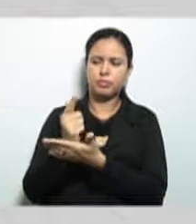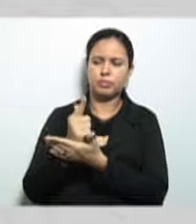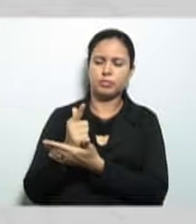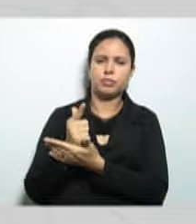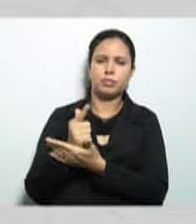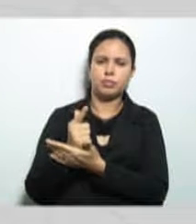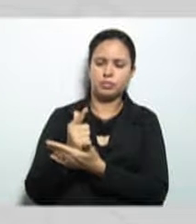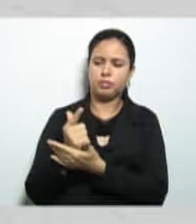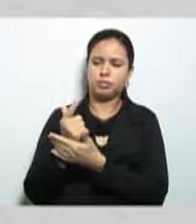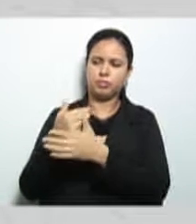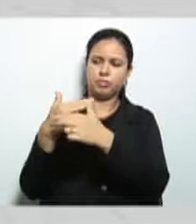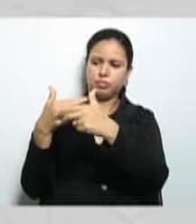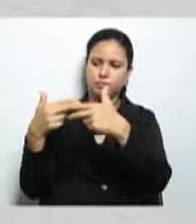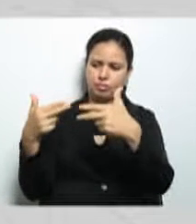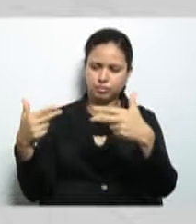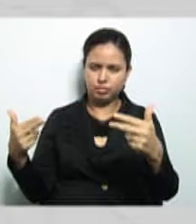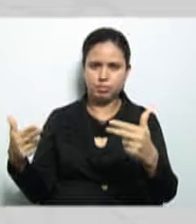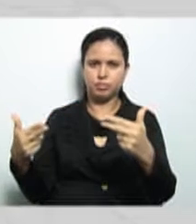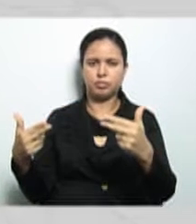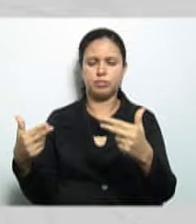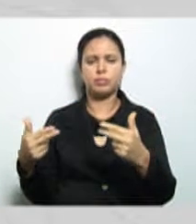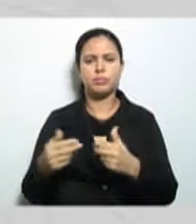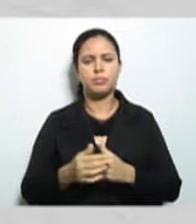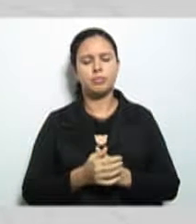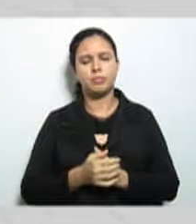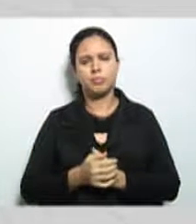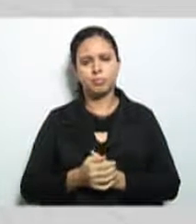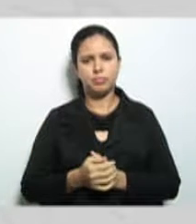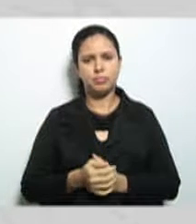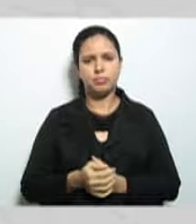bens que não são produzidos por nós.